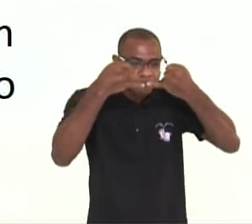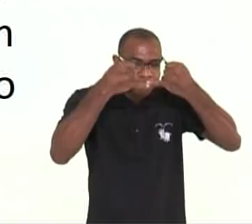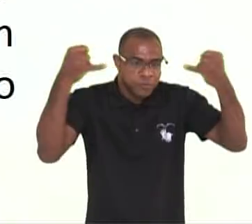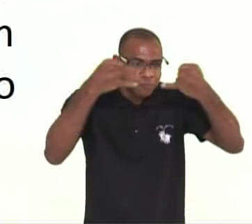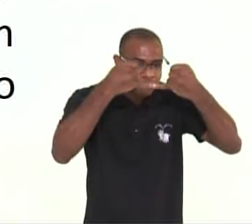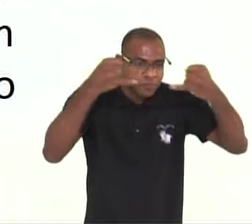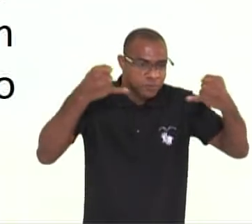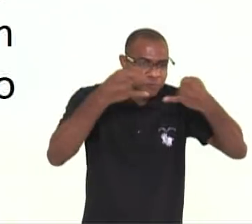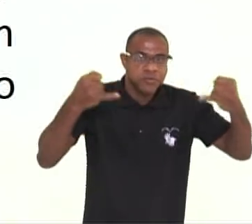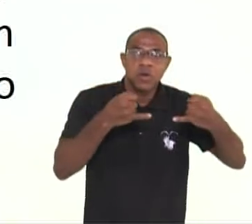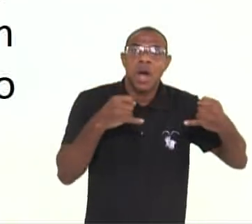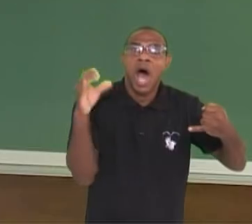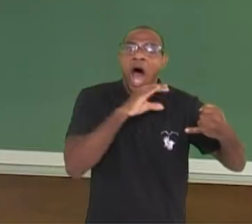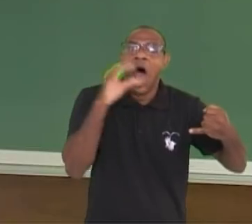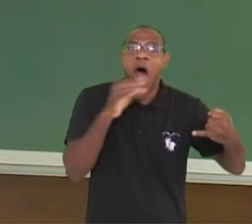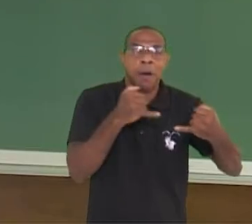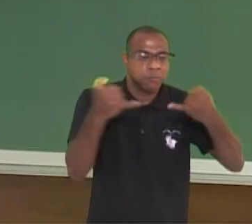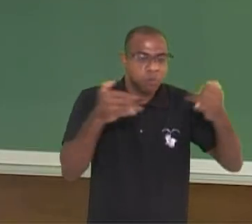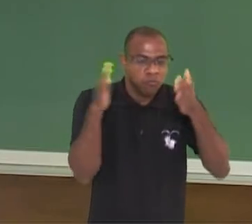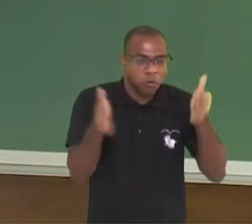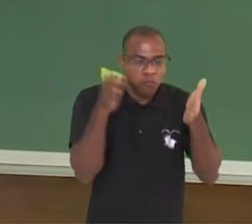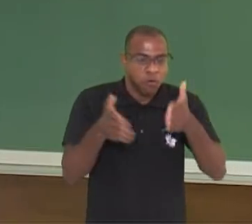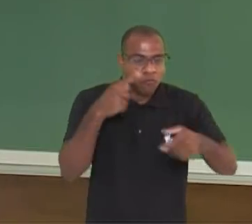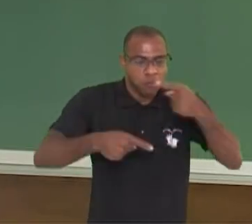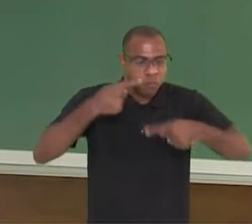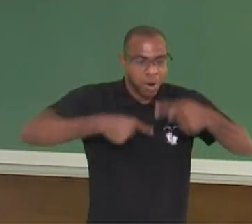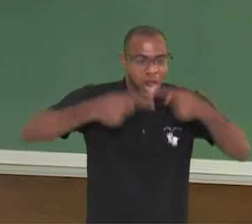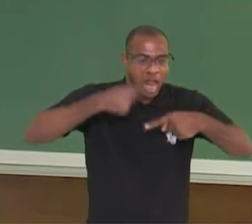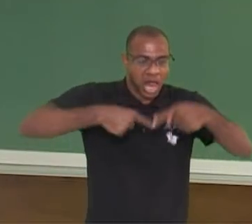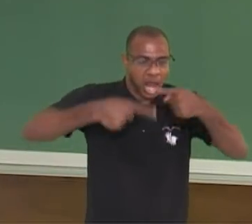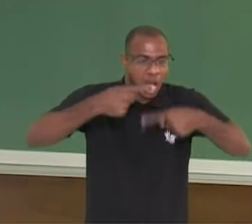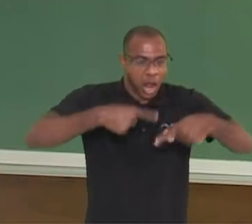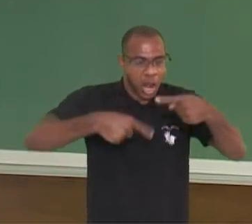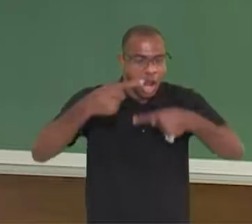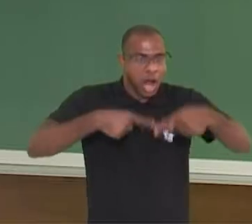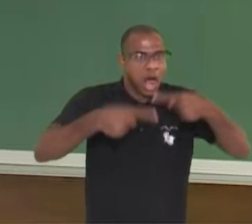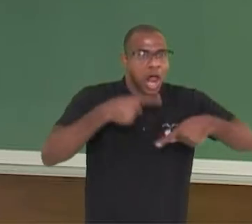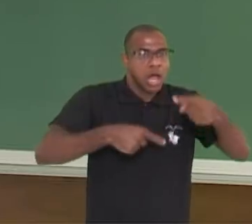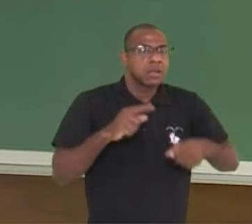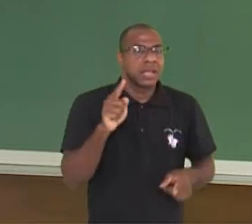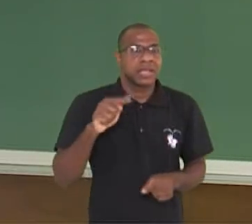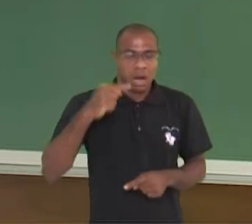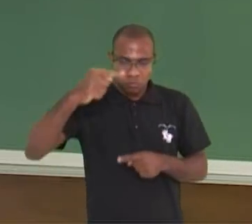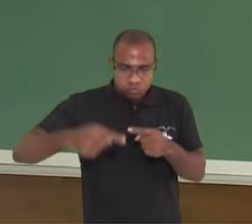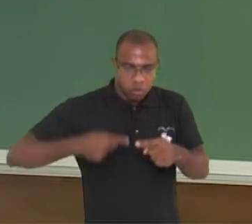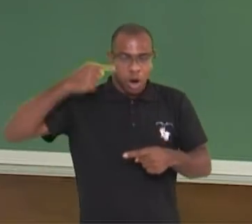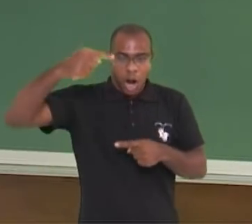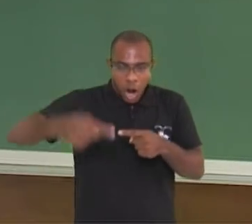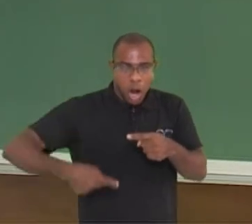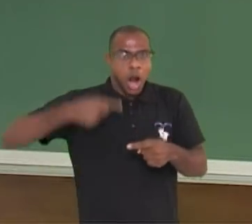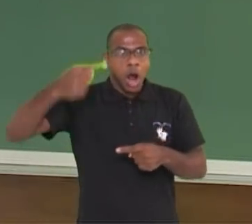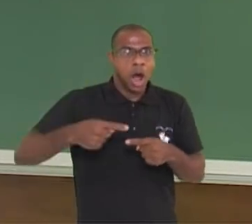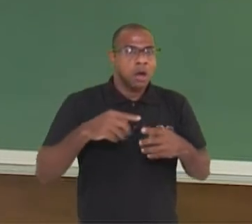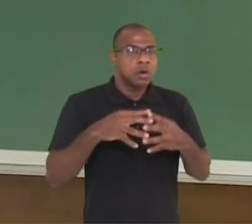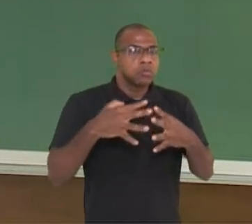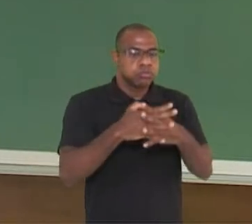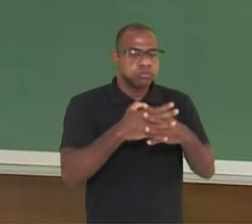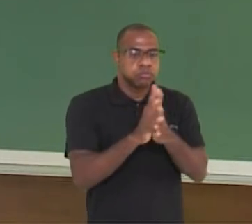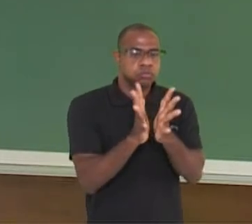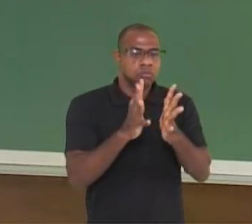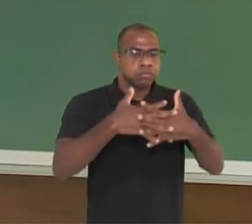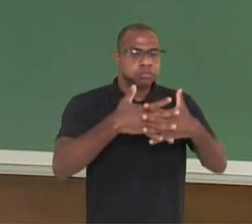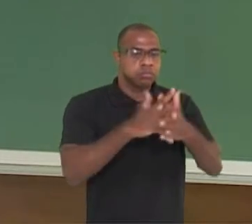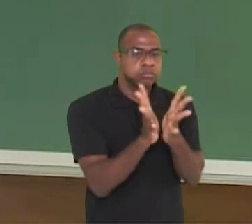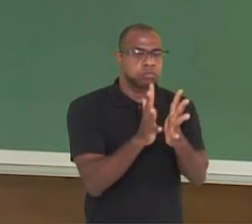Então, através de girar essa manivela, girar essa roda aqui, essa máquina funcionava e